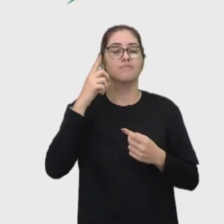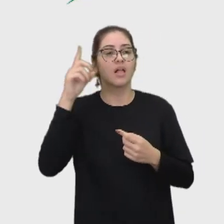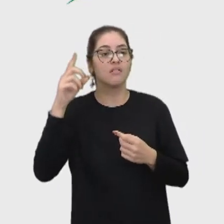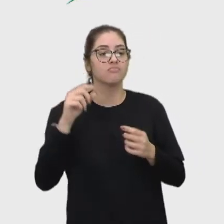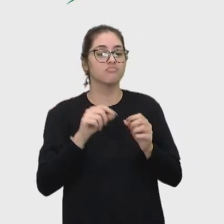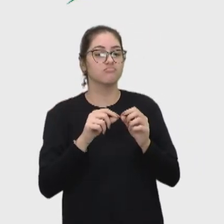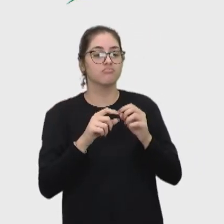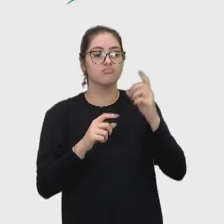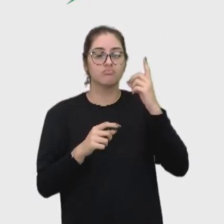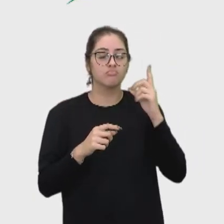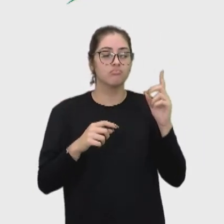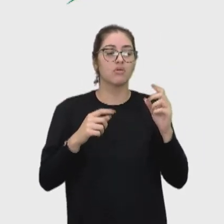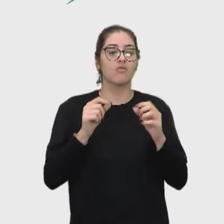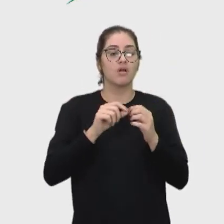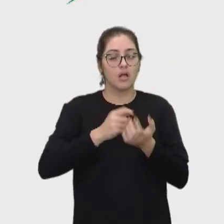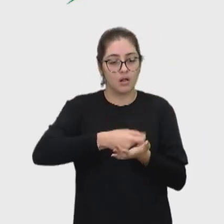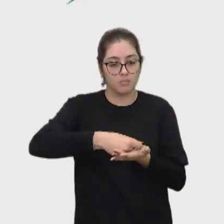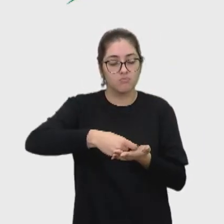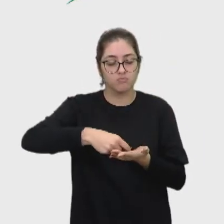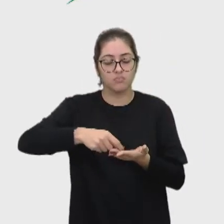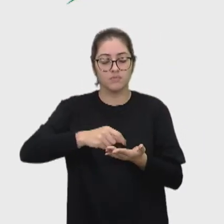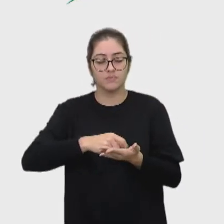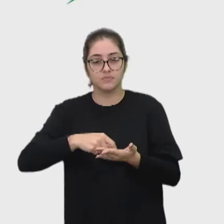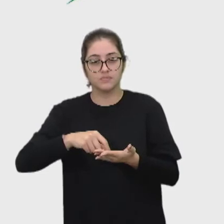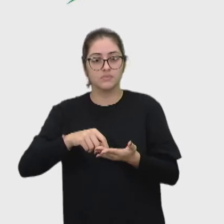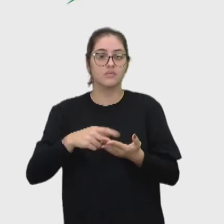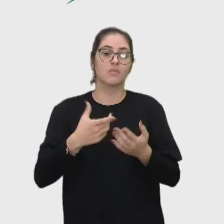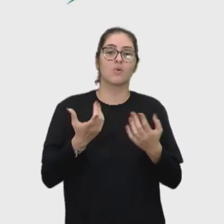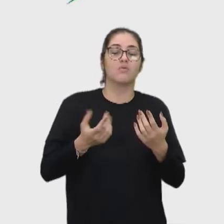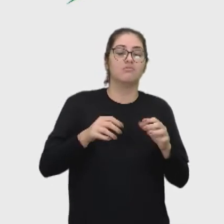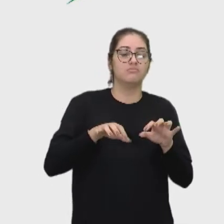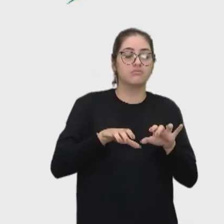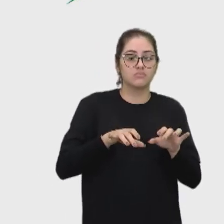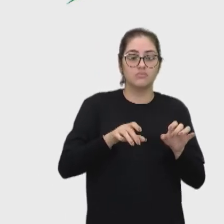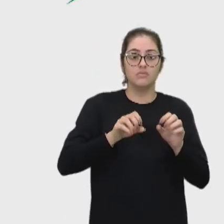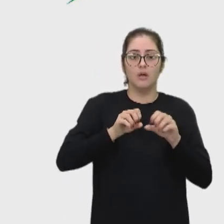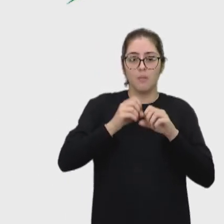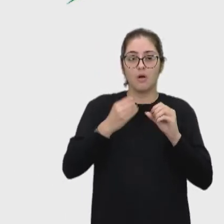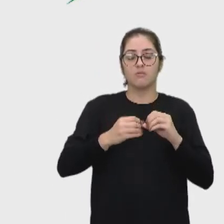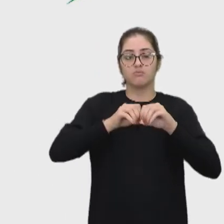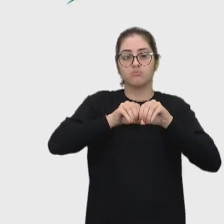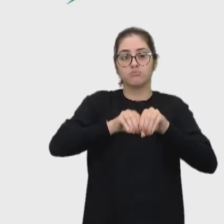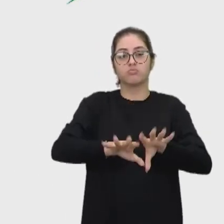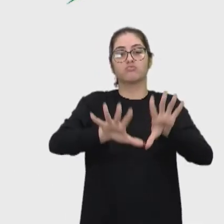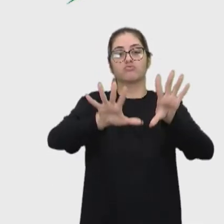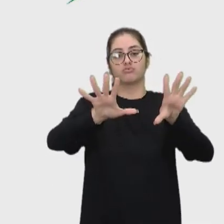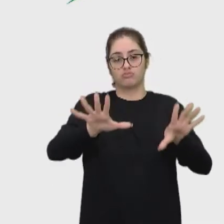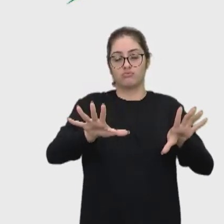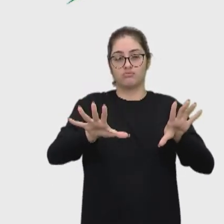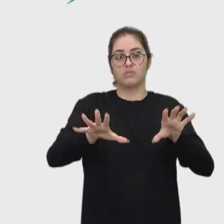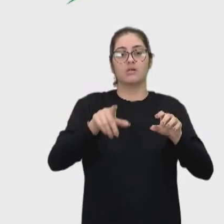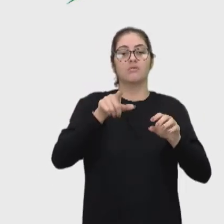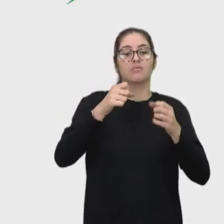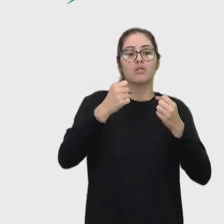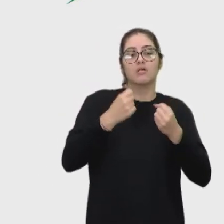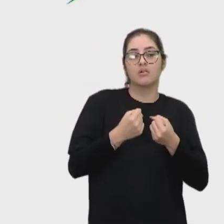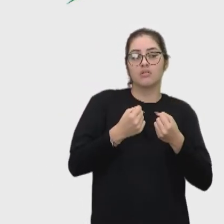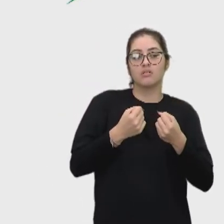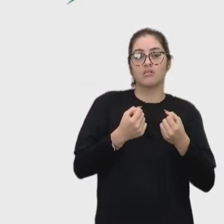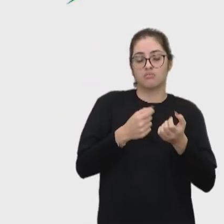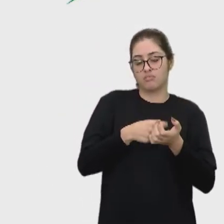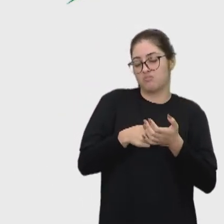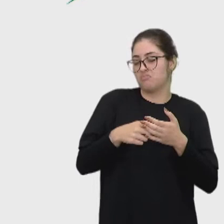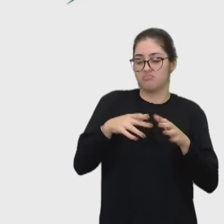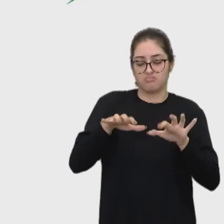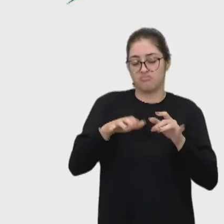e solicite um registro que pode ser por meio digital compartilhado, por exemplo. Se não tiver por meio digital, pode ser por meio